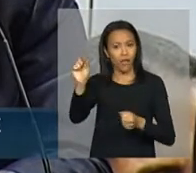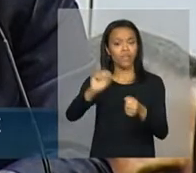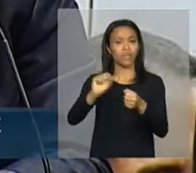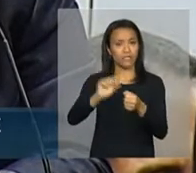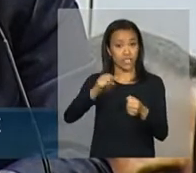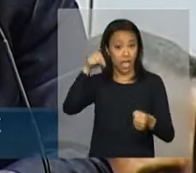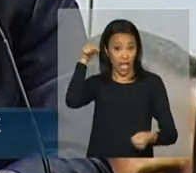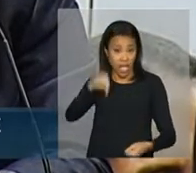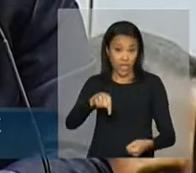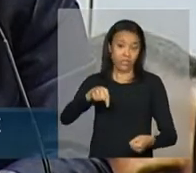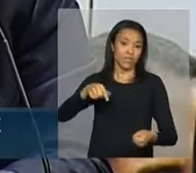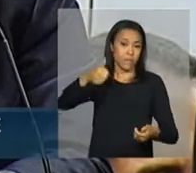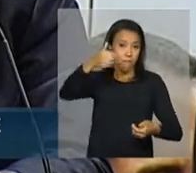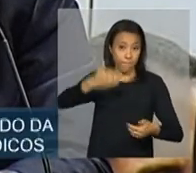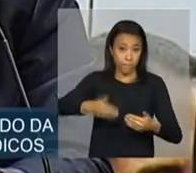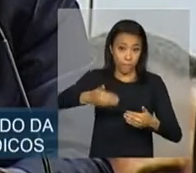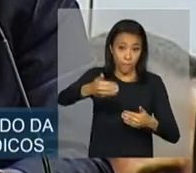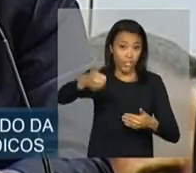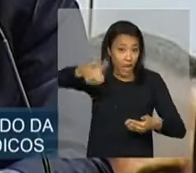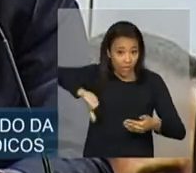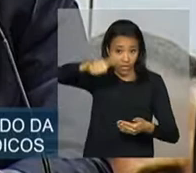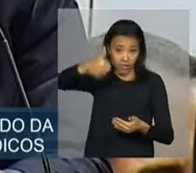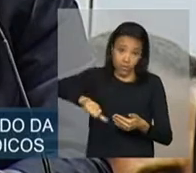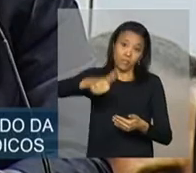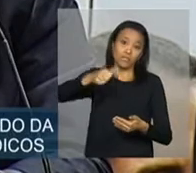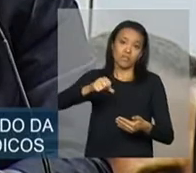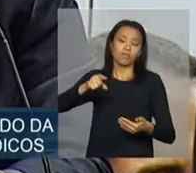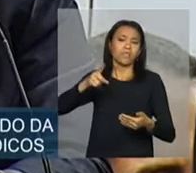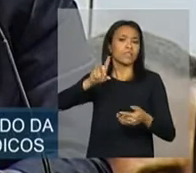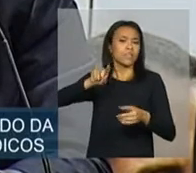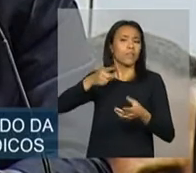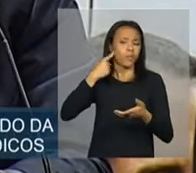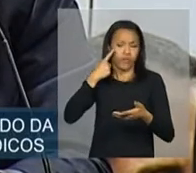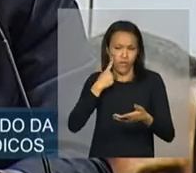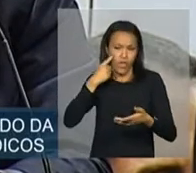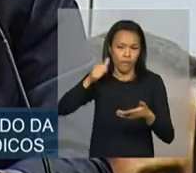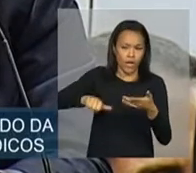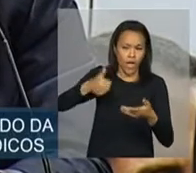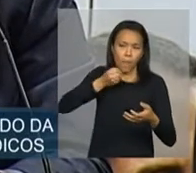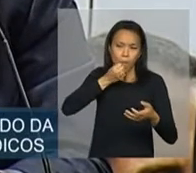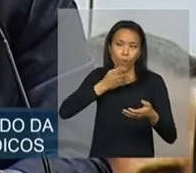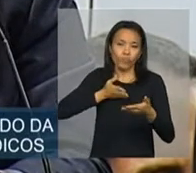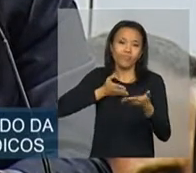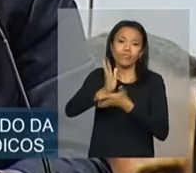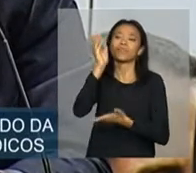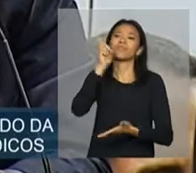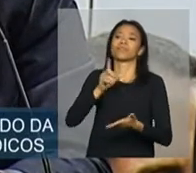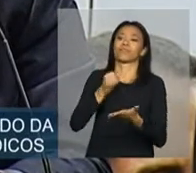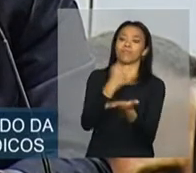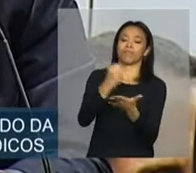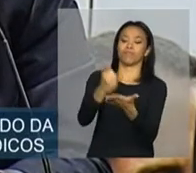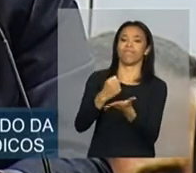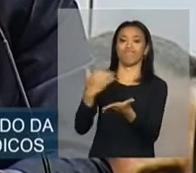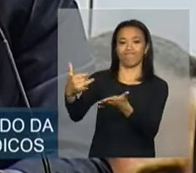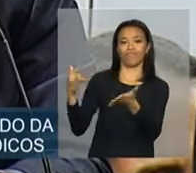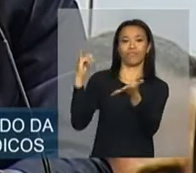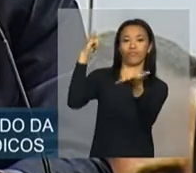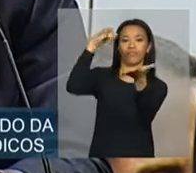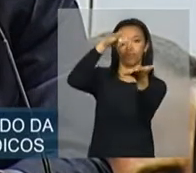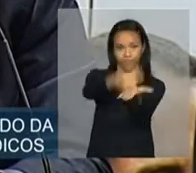esse esse processo e só será evidentemente é metida a passagem após o check list